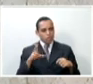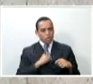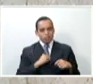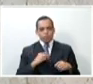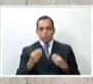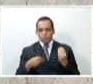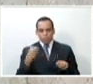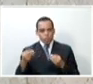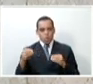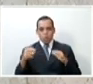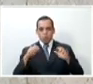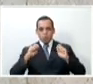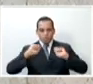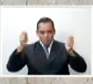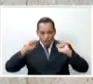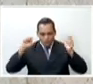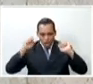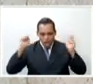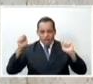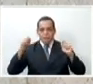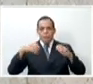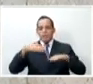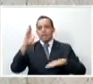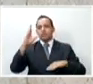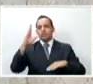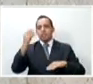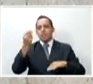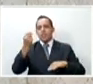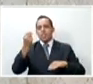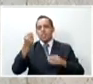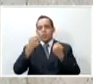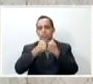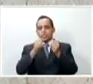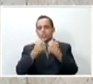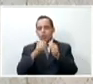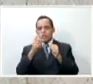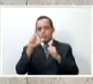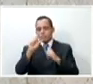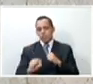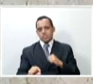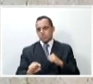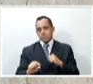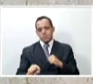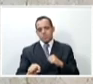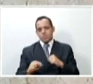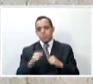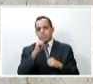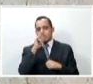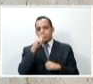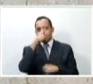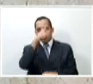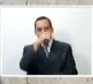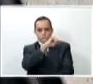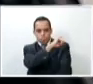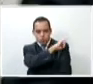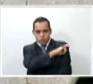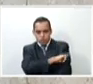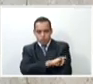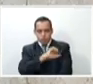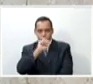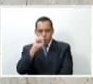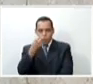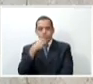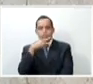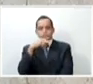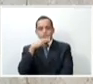ônibus. Nossa escala de valores morais está deturpada, essa é uma grande realidade. E ele fala o seguinte, que no Rio de Janeiro, dia 8 de março, foram